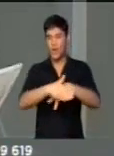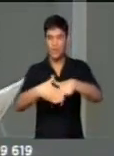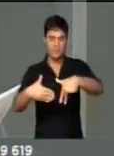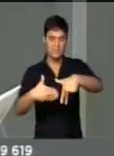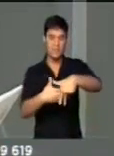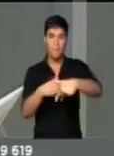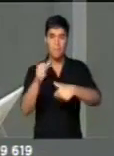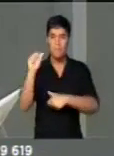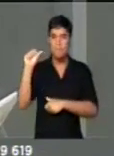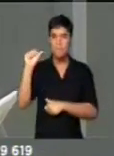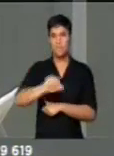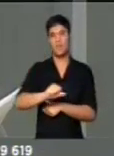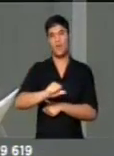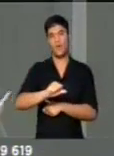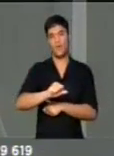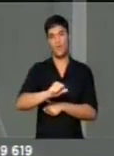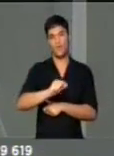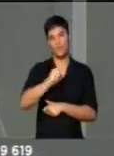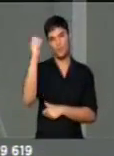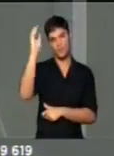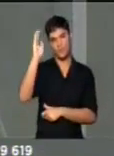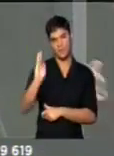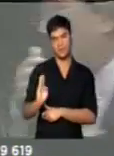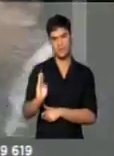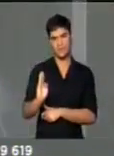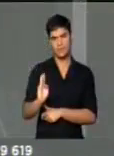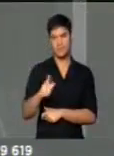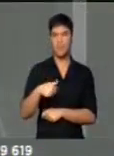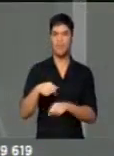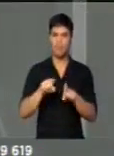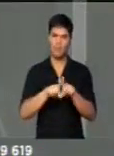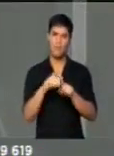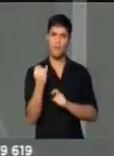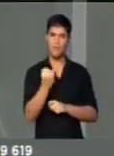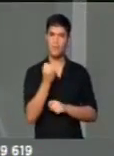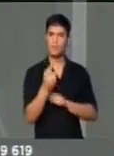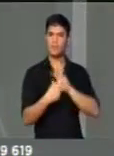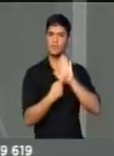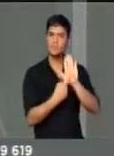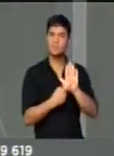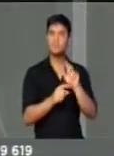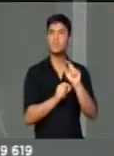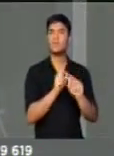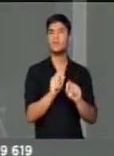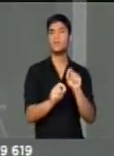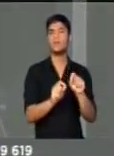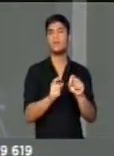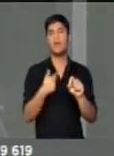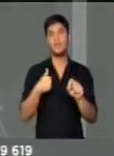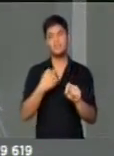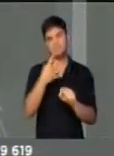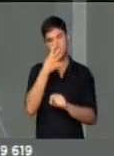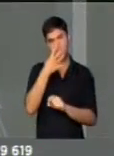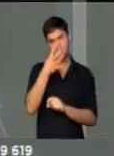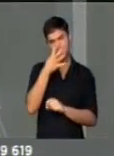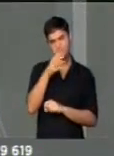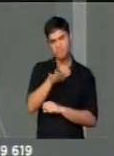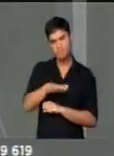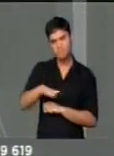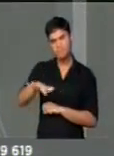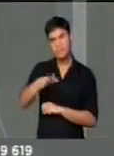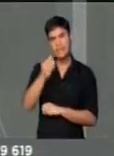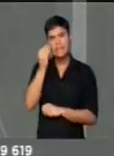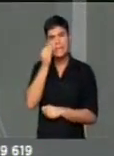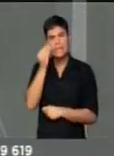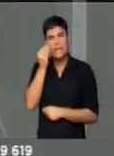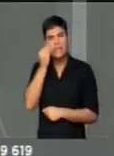já viu. E aí, senhor presidente, é bom que se diga que nós vimos aqui as tentativas, por diversas